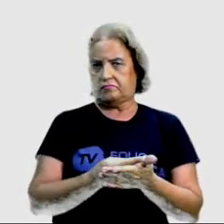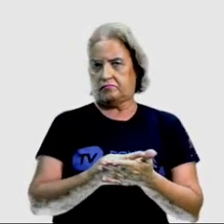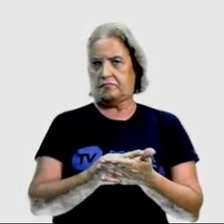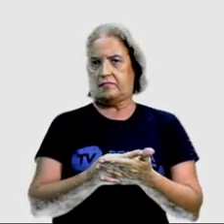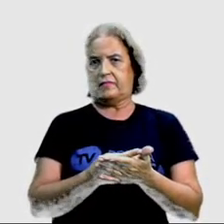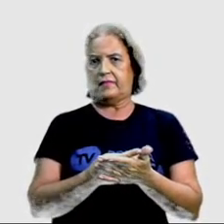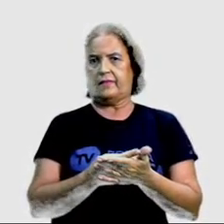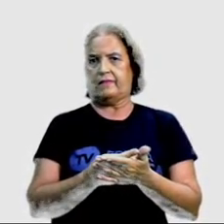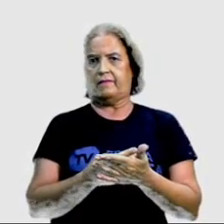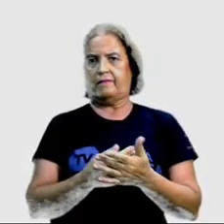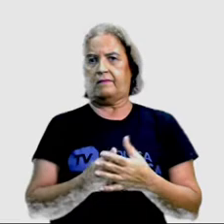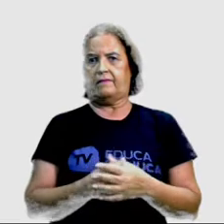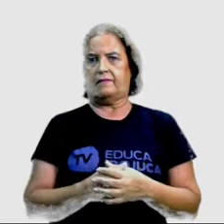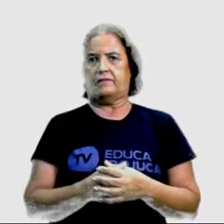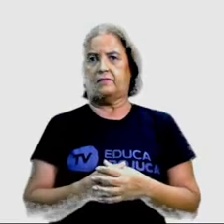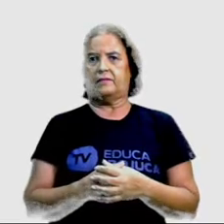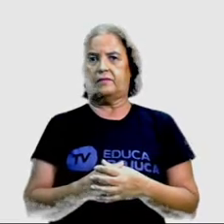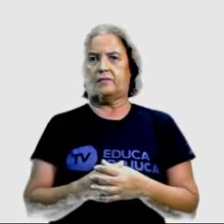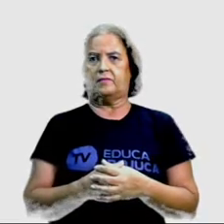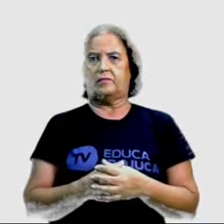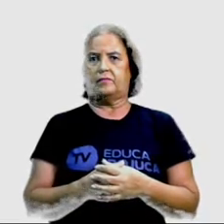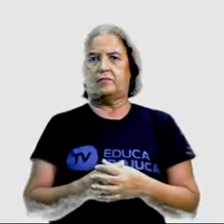Então, nós temos aqui o